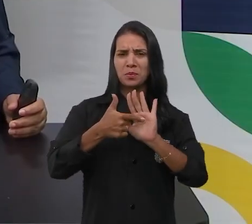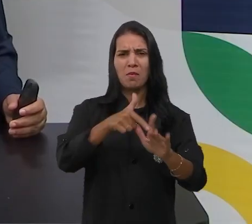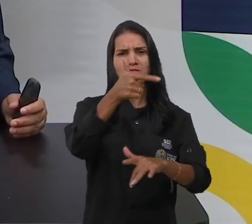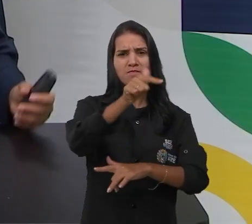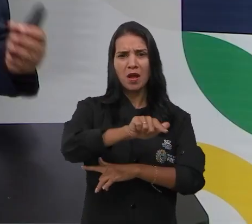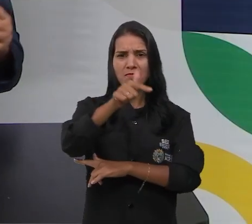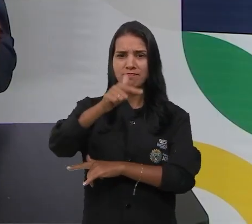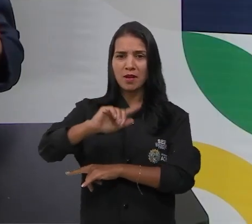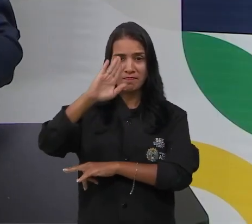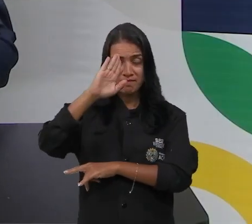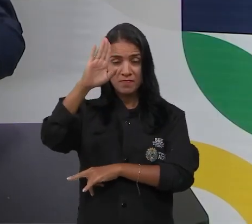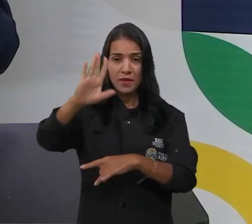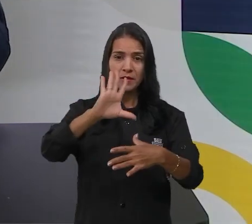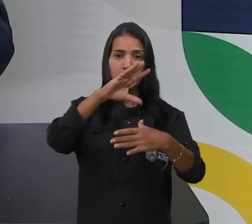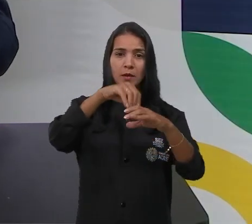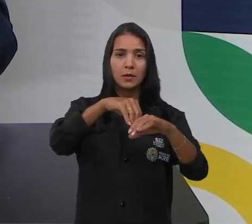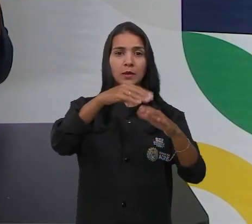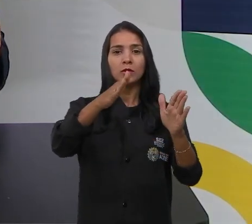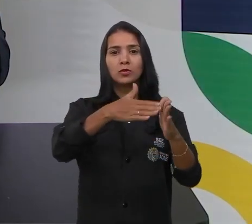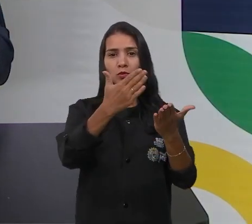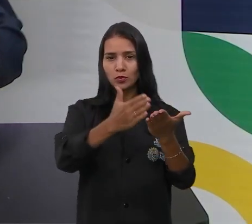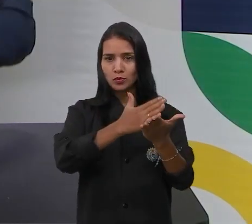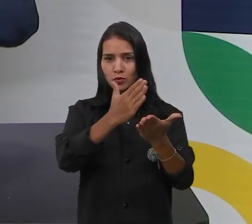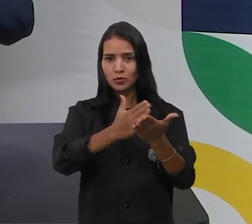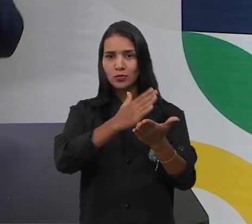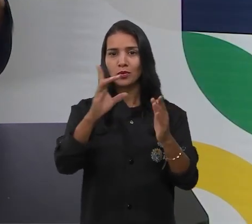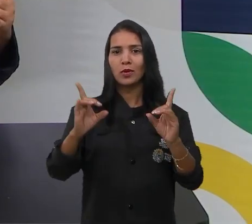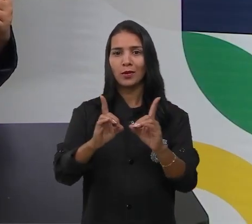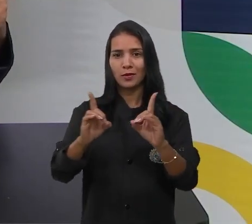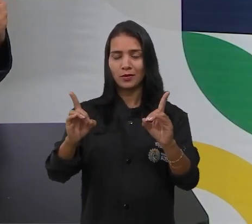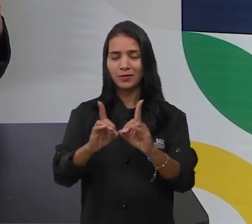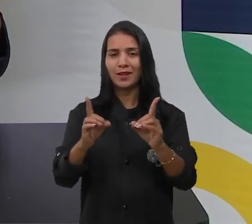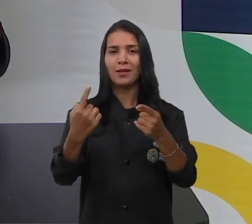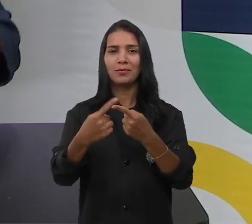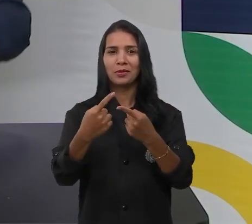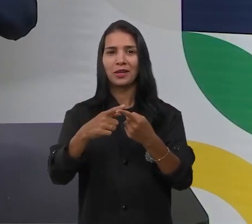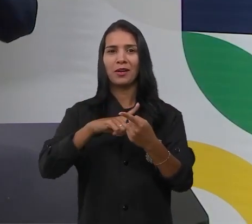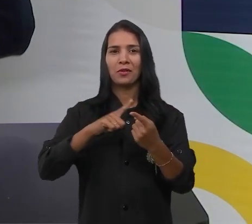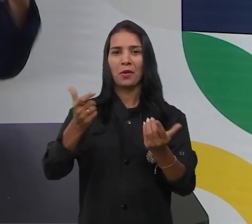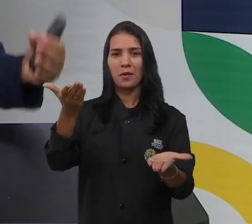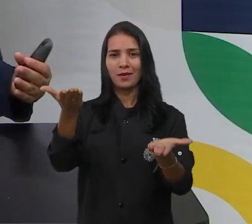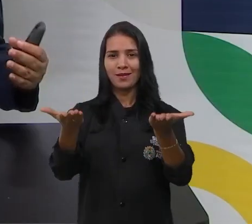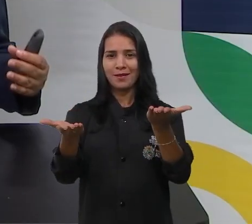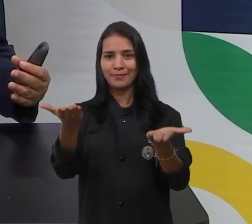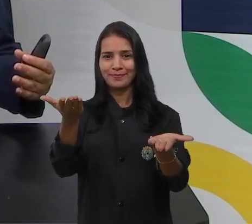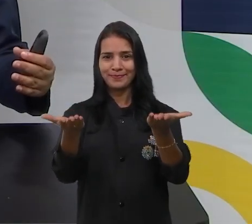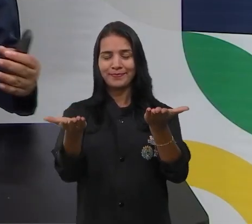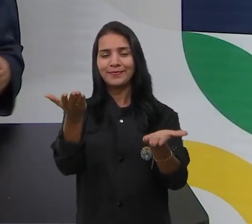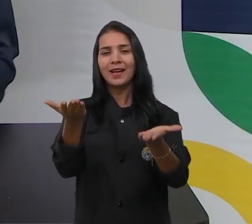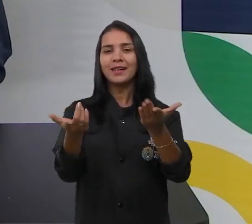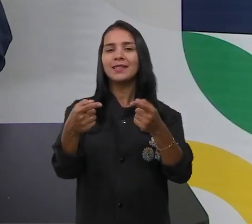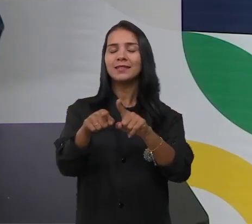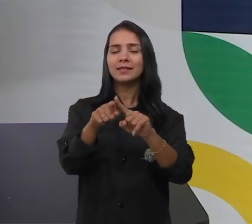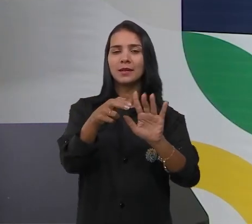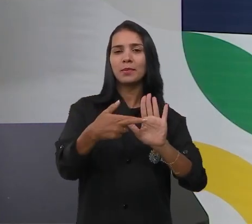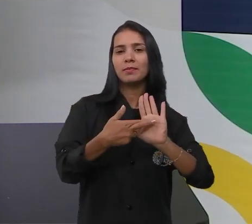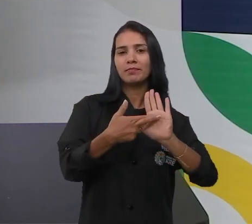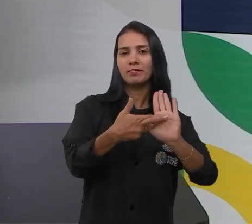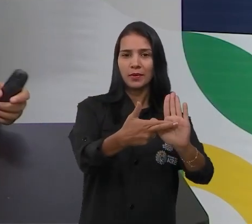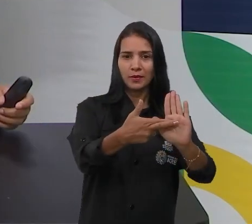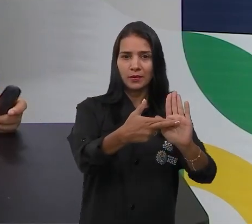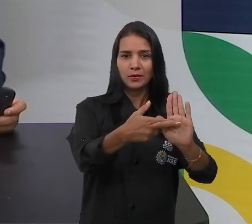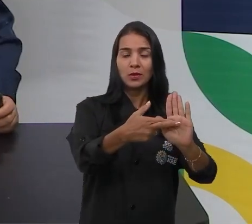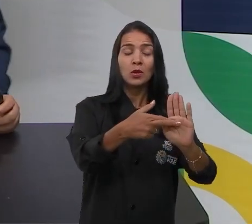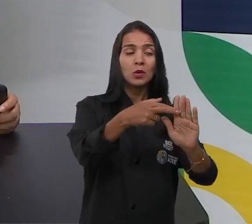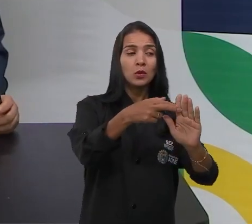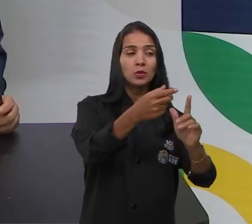livros didáticos. Ou seja, nós temos uma balança e de um lado nós temos a representação do socialismo, do outro lado